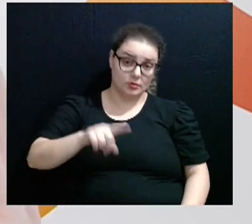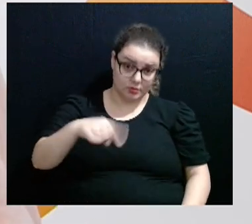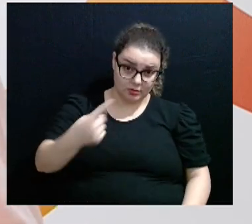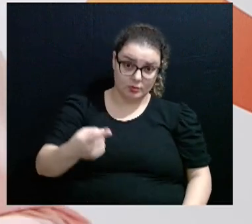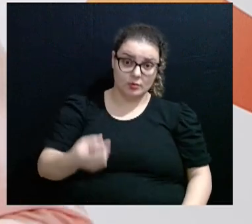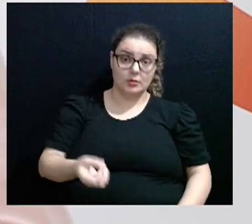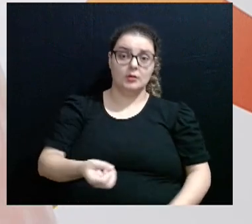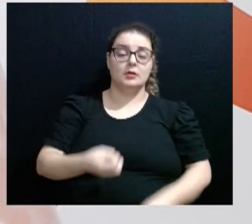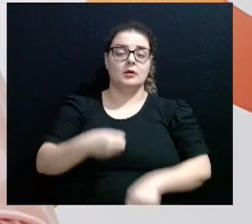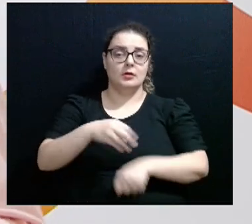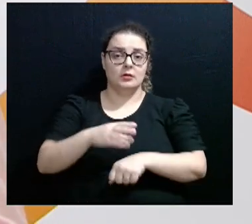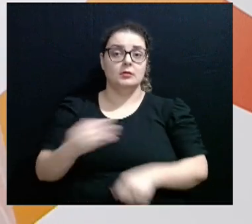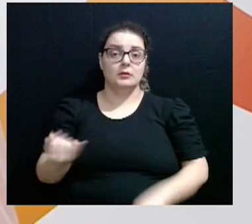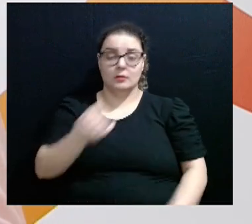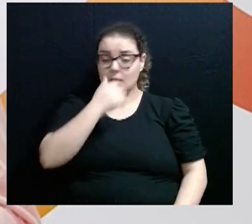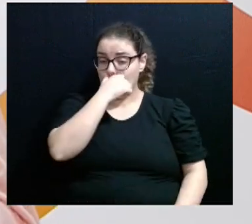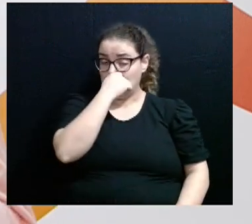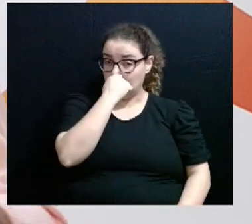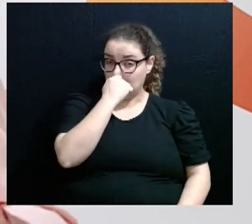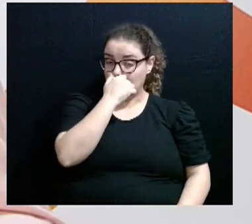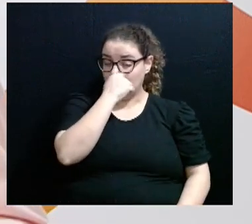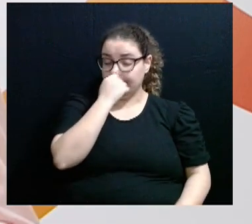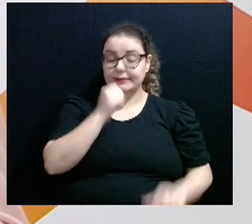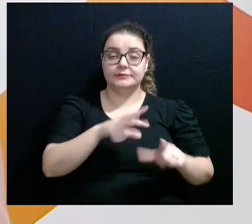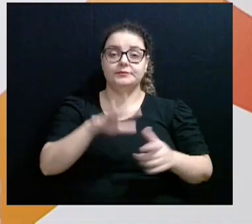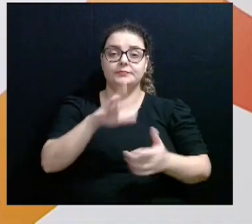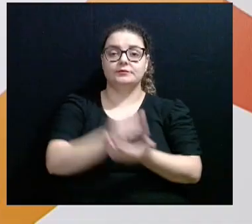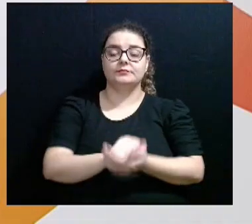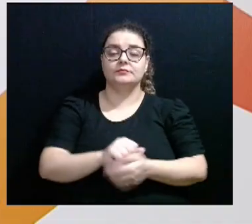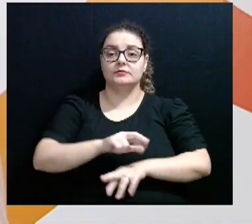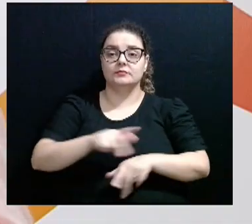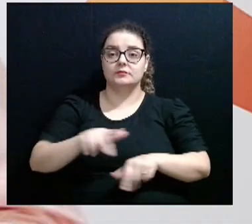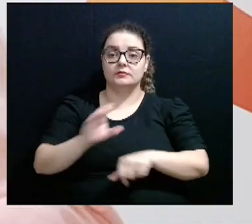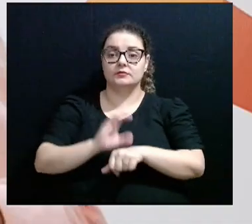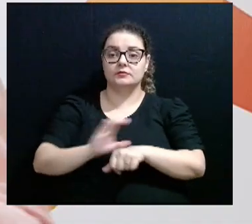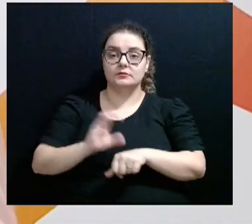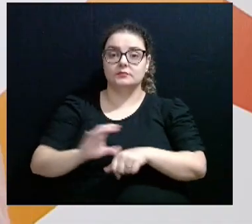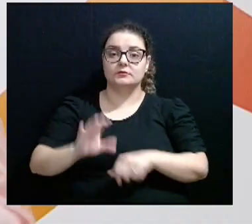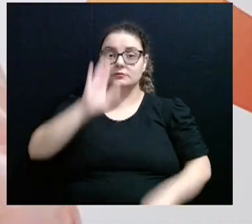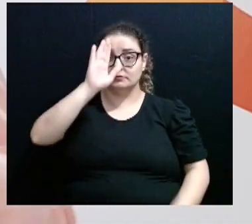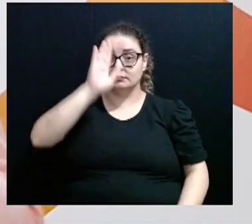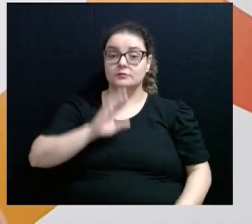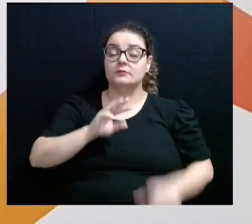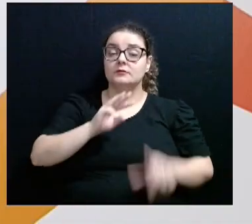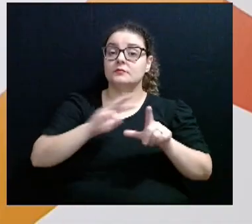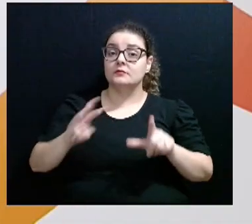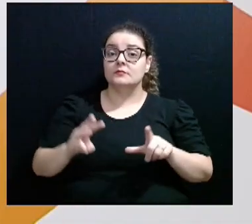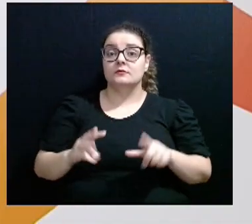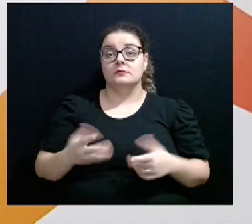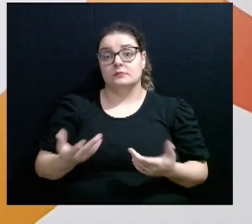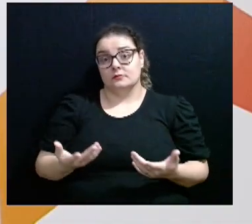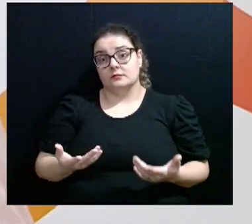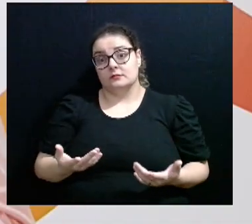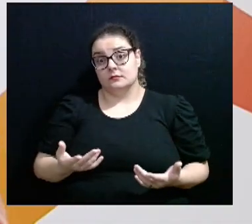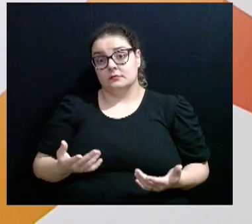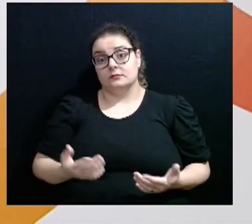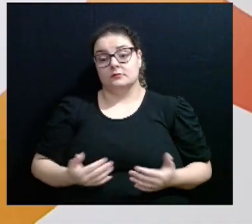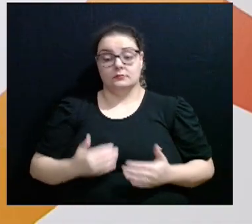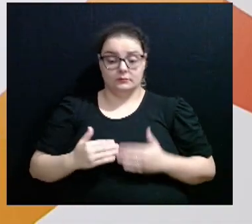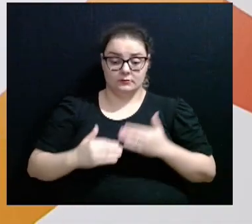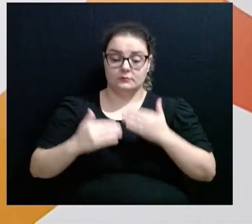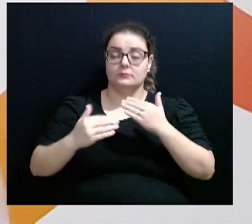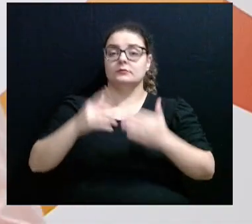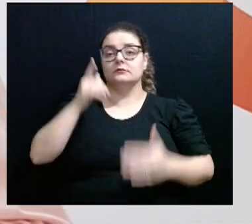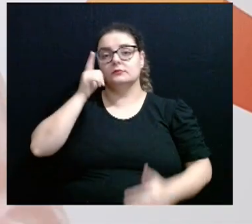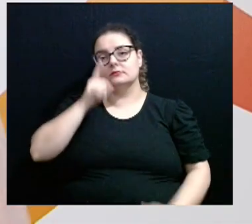ele se cadastra, nós temos diversos cursos gratuitos numa plataforma para que ele consiga se desenvolver ainda mais, se